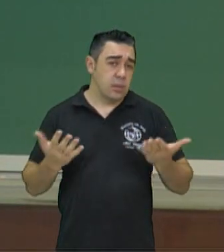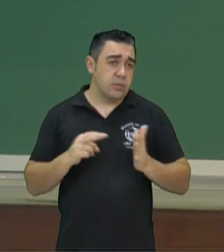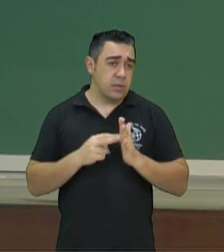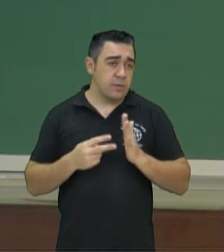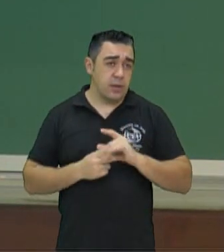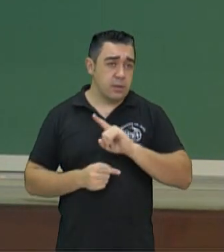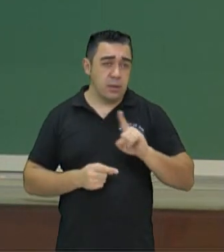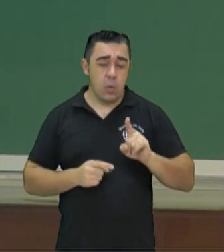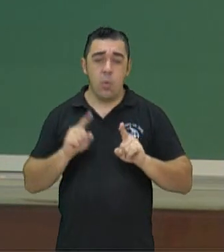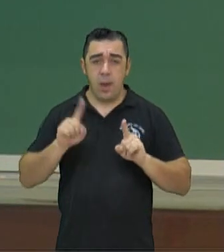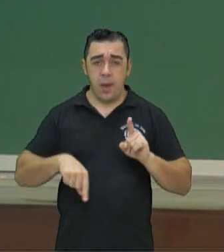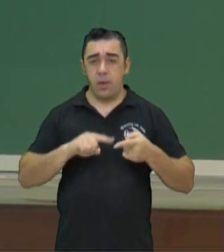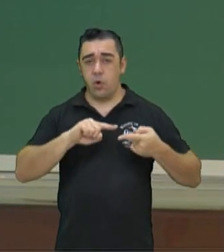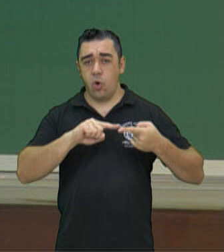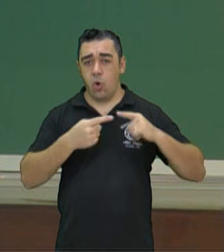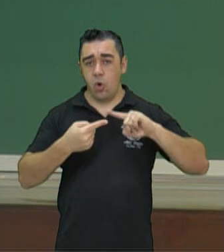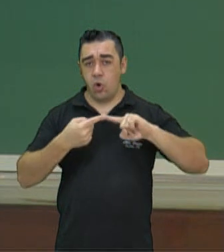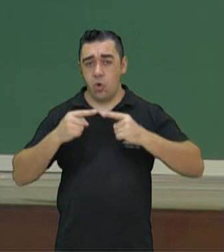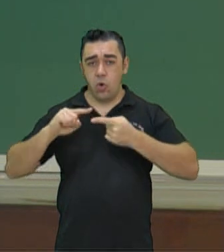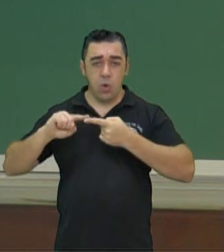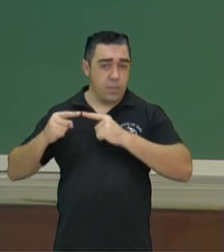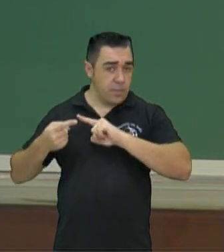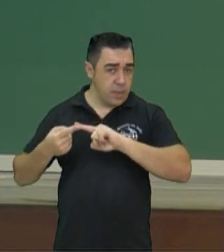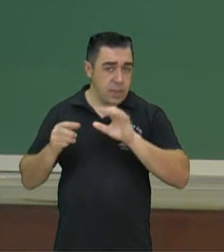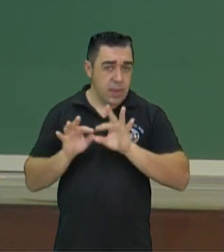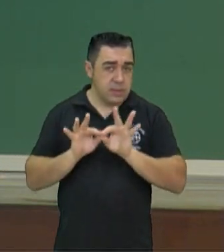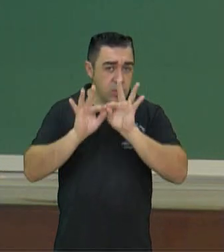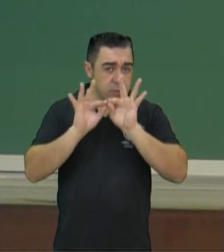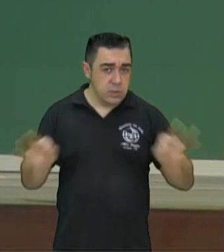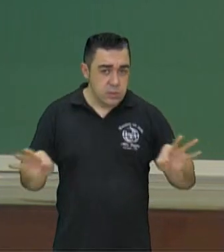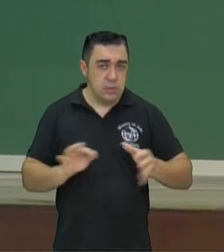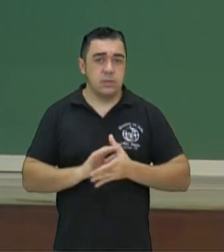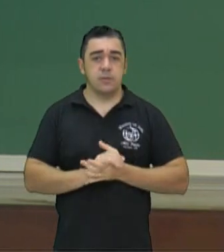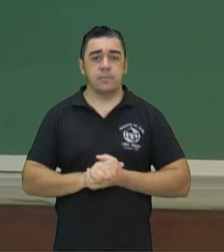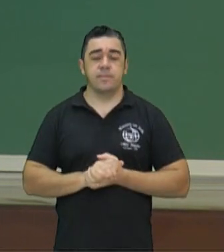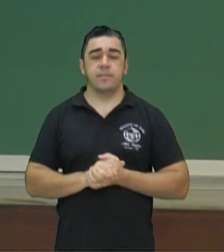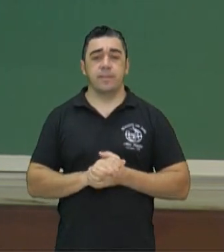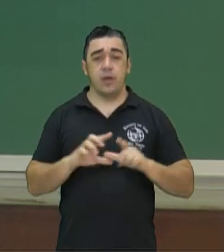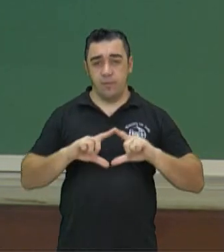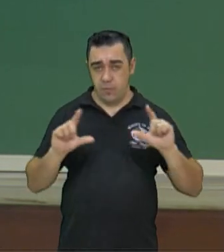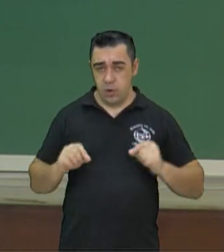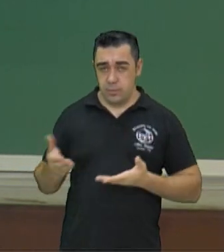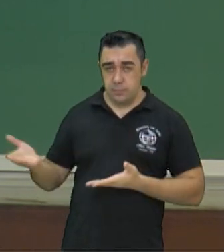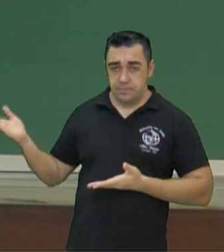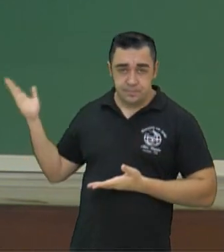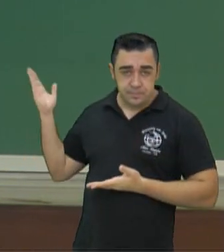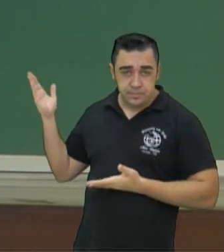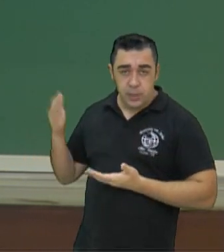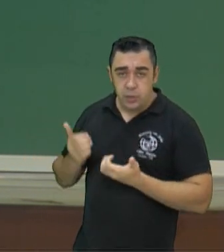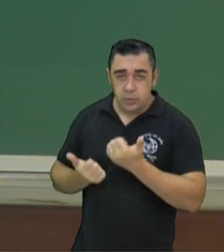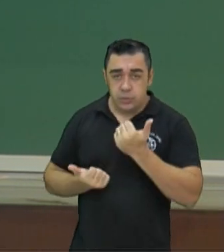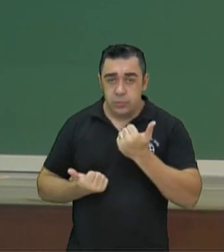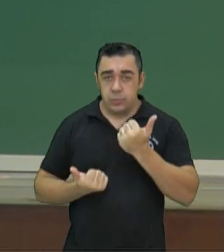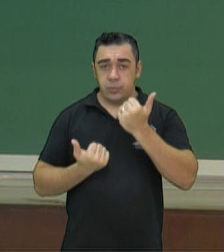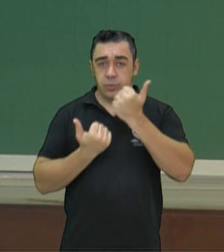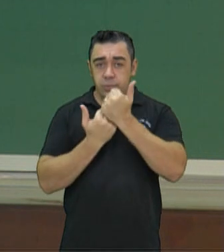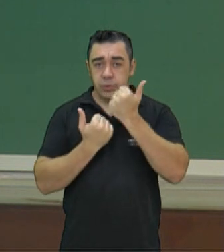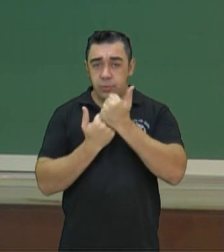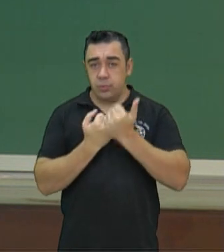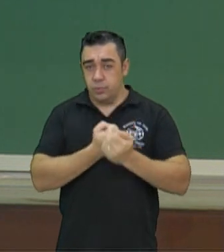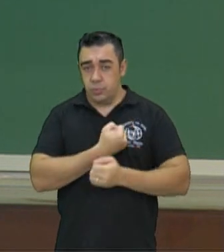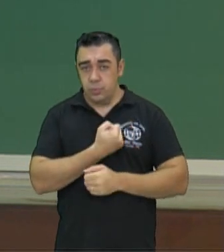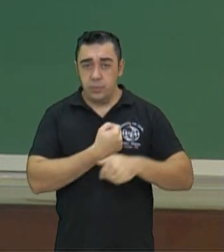não importa, temos um exercício de combinação. Colocando na nossa